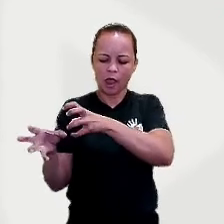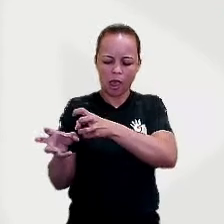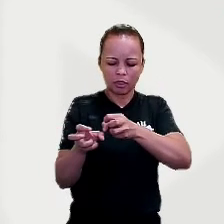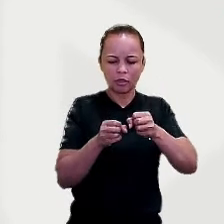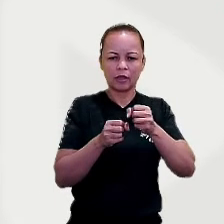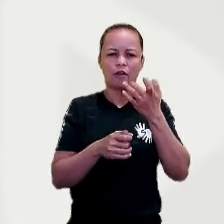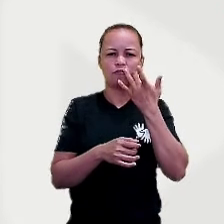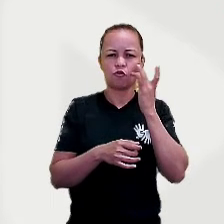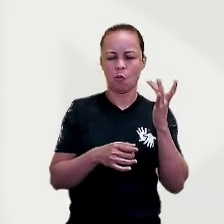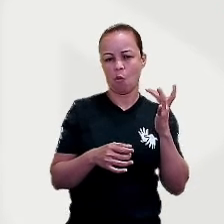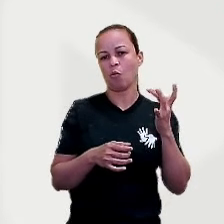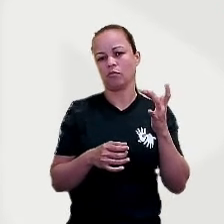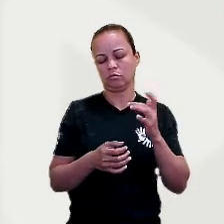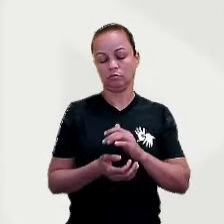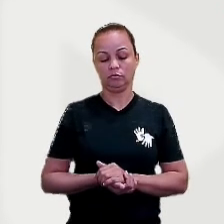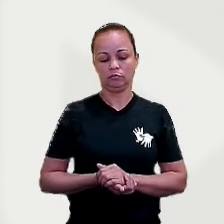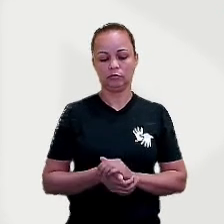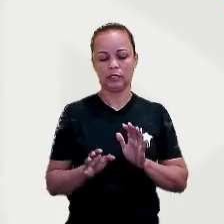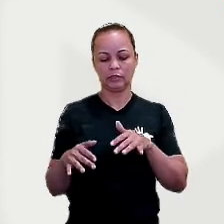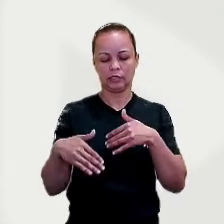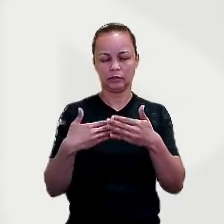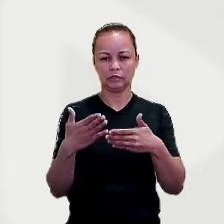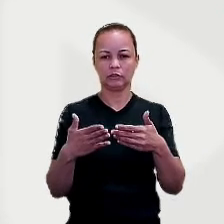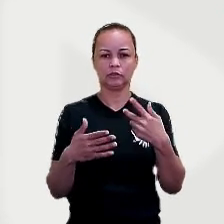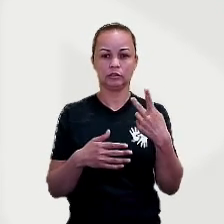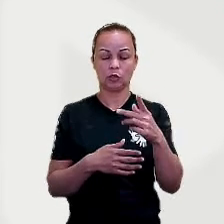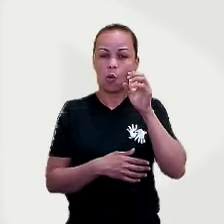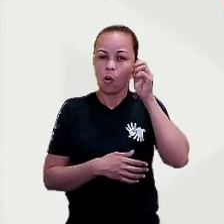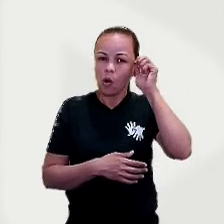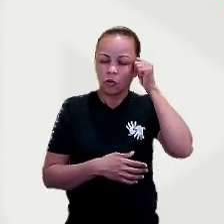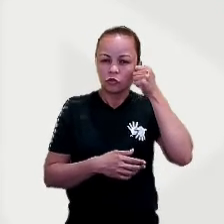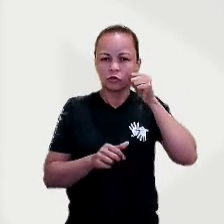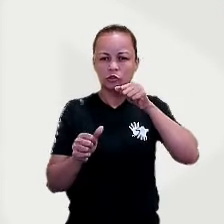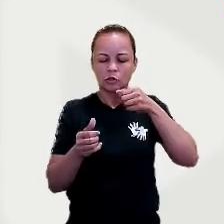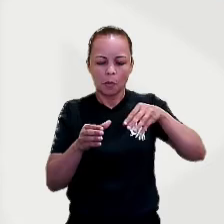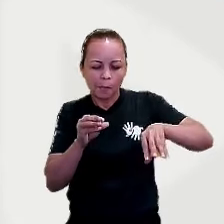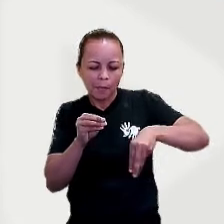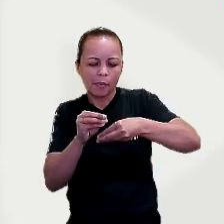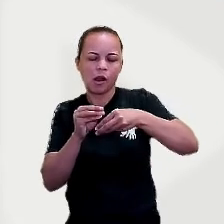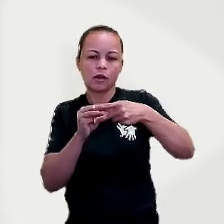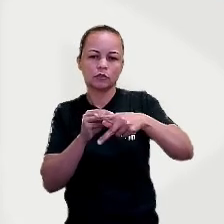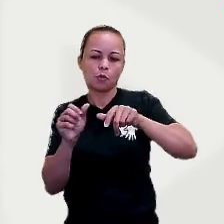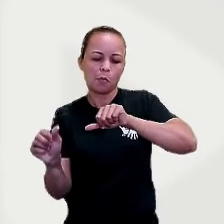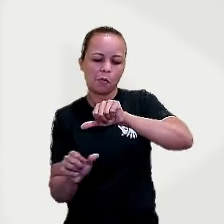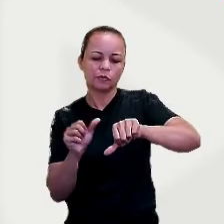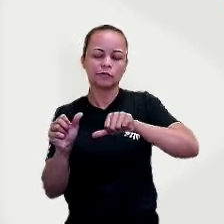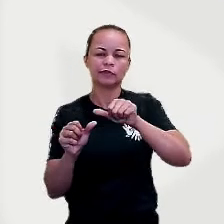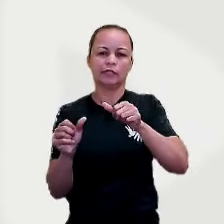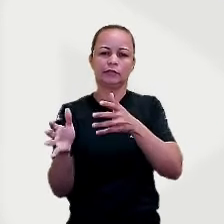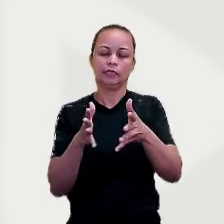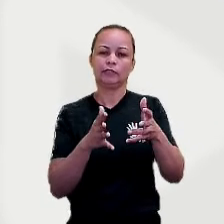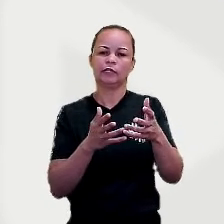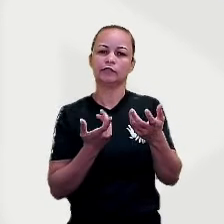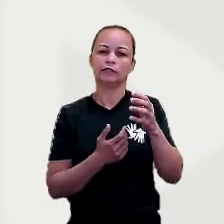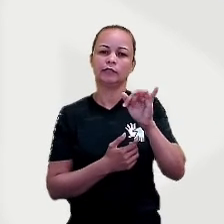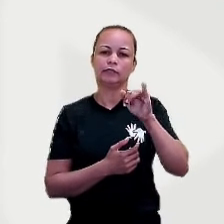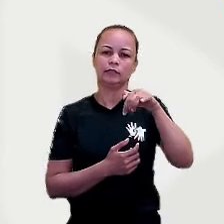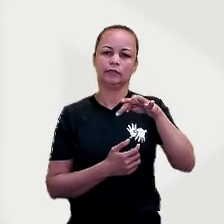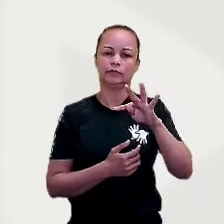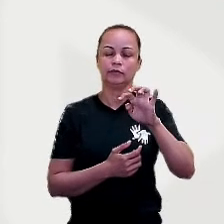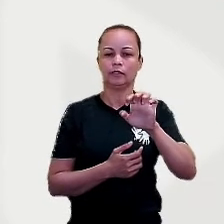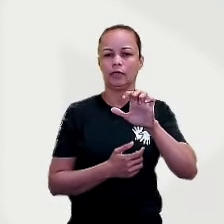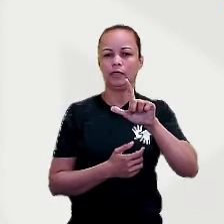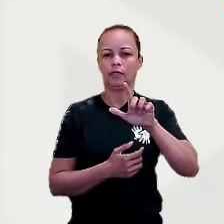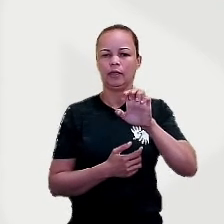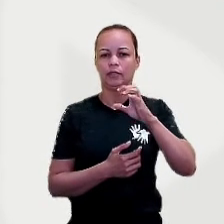de precioso. Além disso, Dom João implantou mudanças que contribuíram para o desenvolvimento intelectual e artístico do